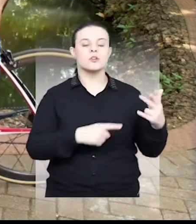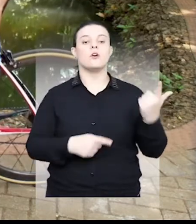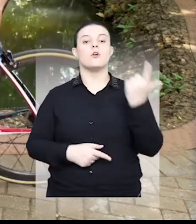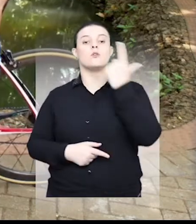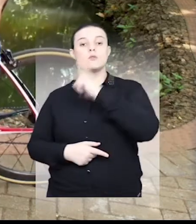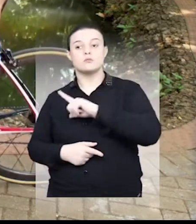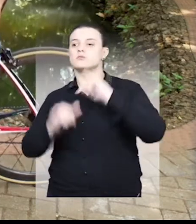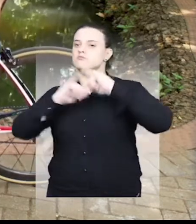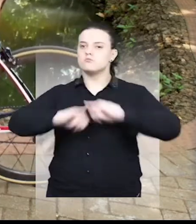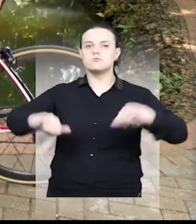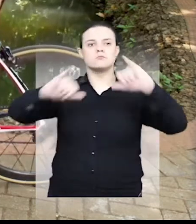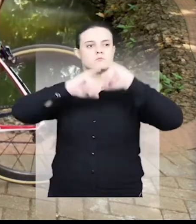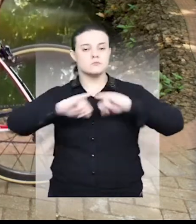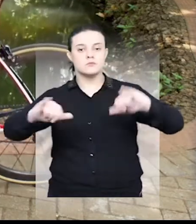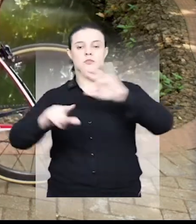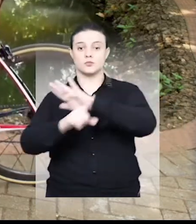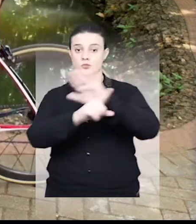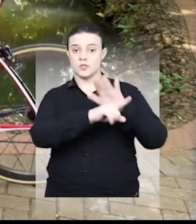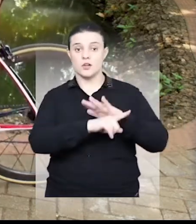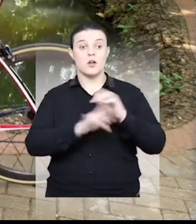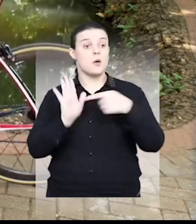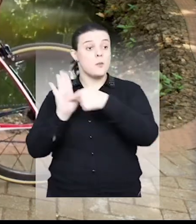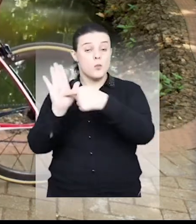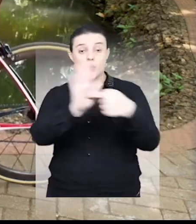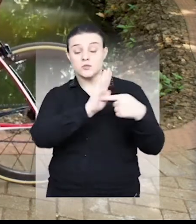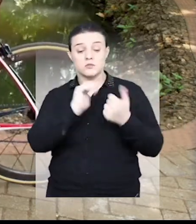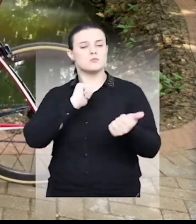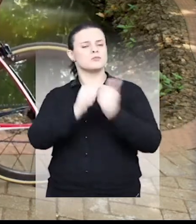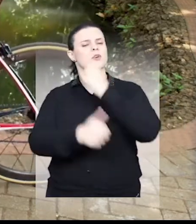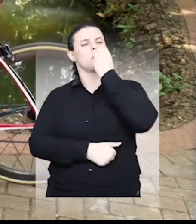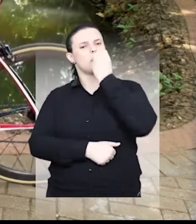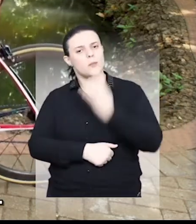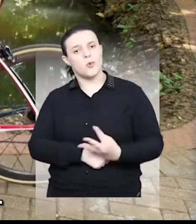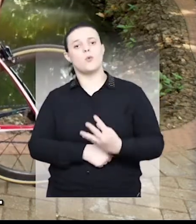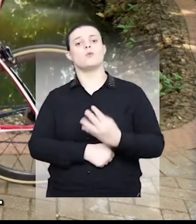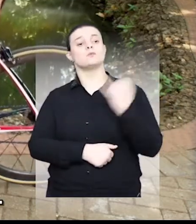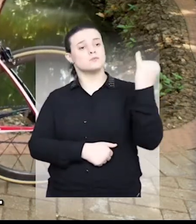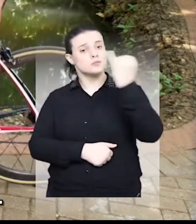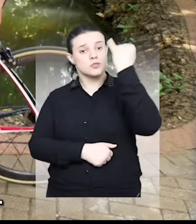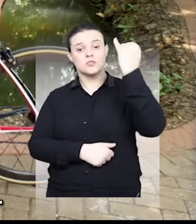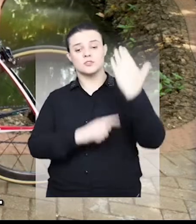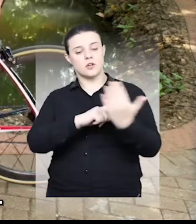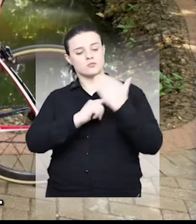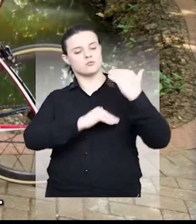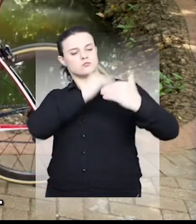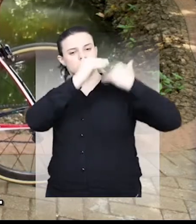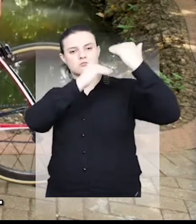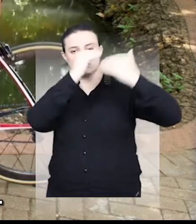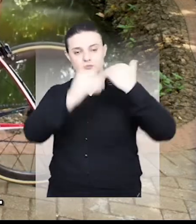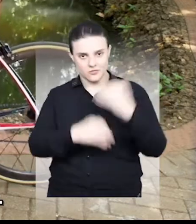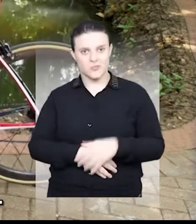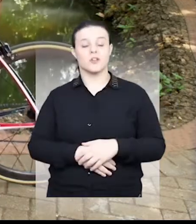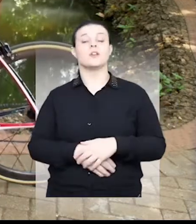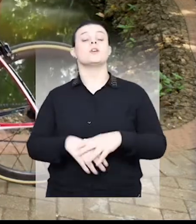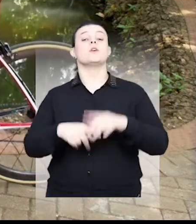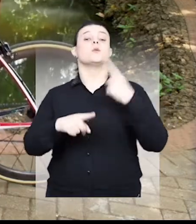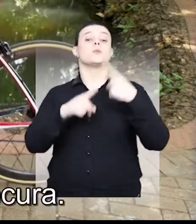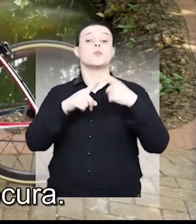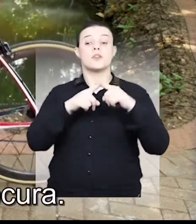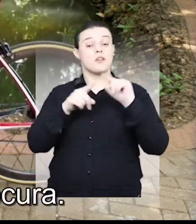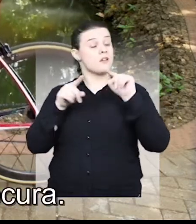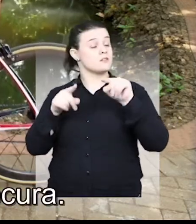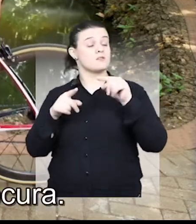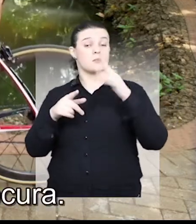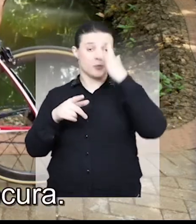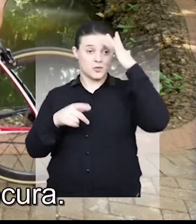com a divulgação do esporte, mostrando para eles que o esporte é bom, que faz crescer, que te dá visibilidade, porque é